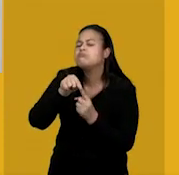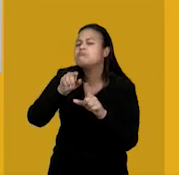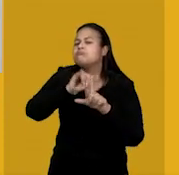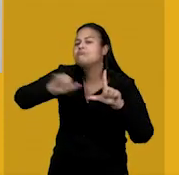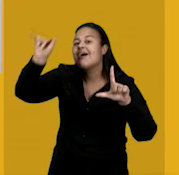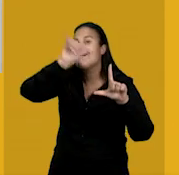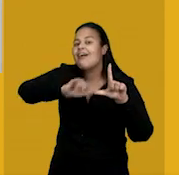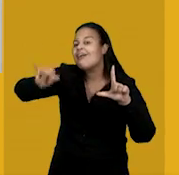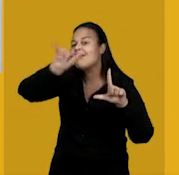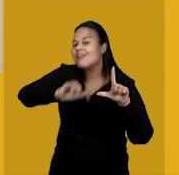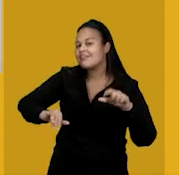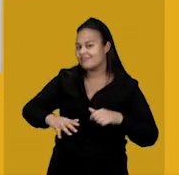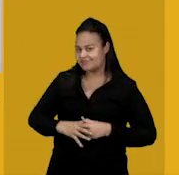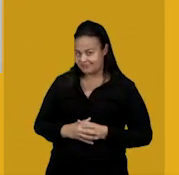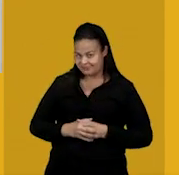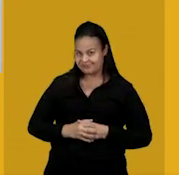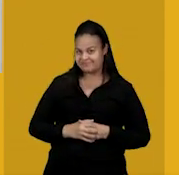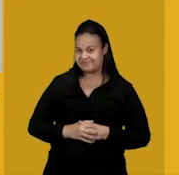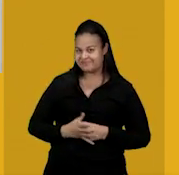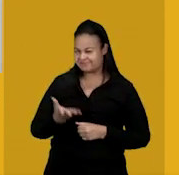publicidade. Vamos lá.